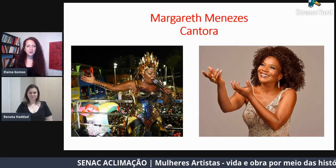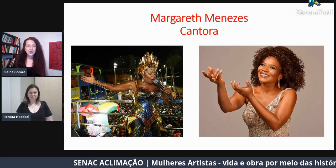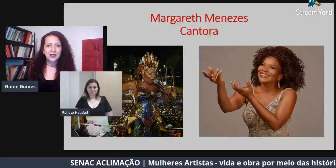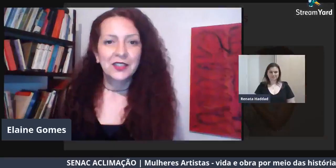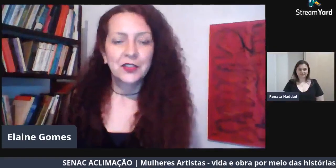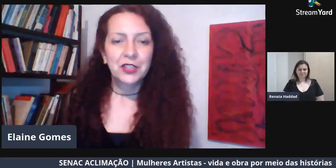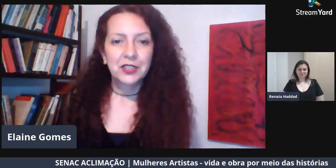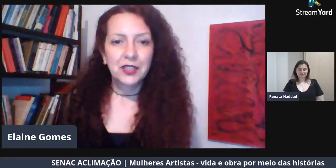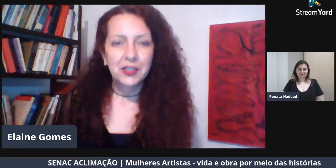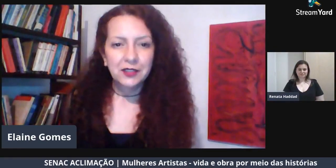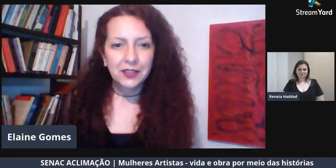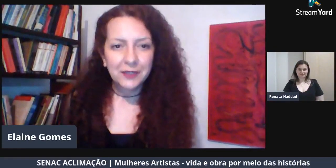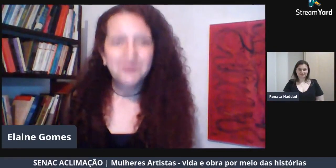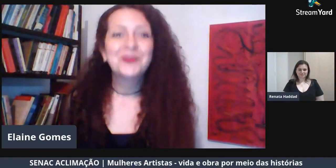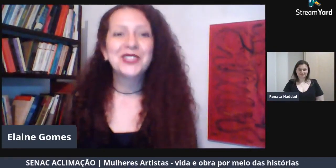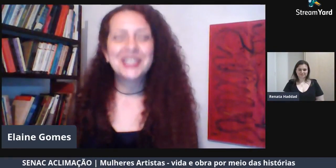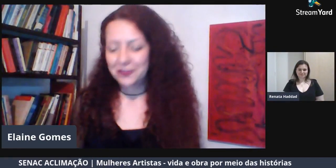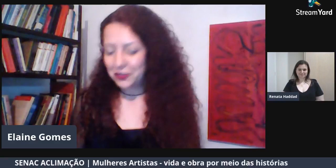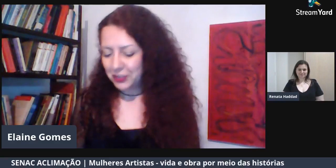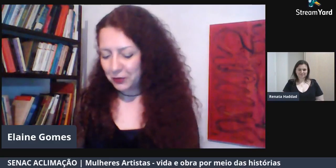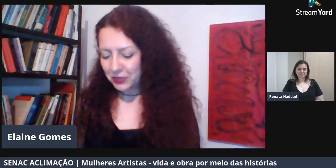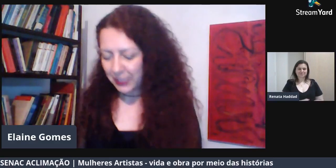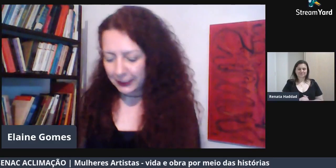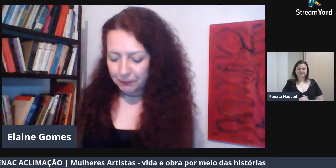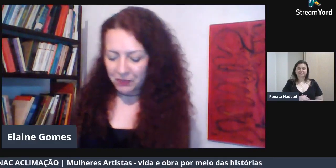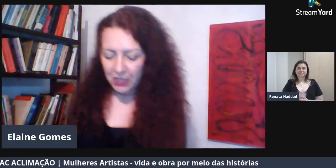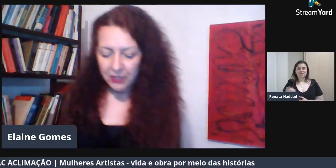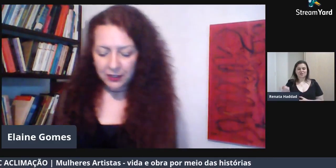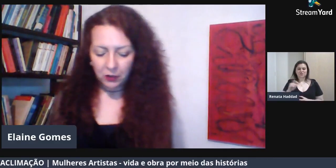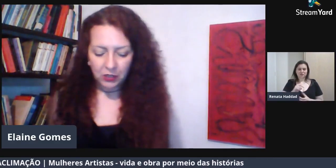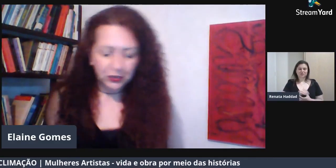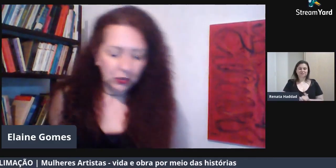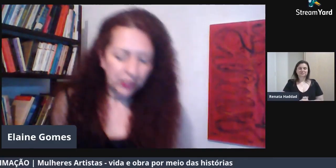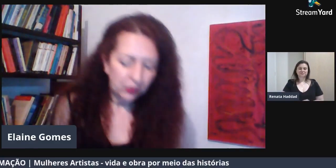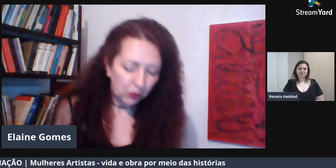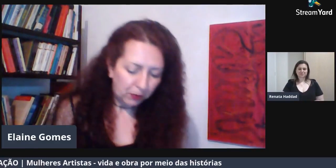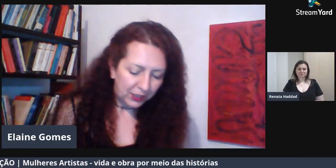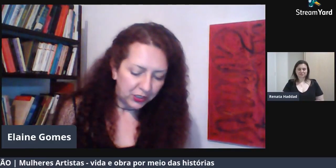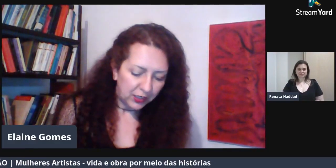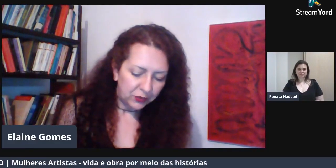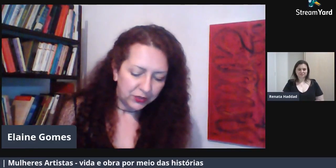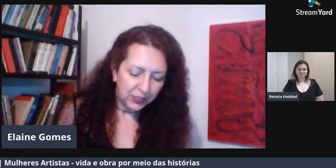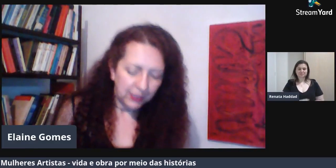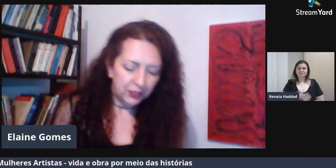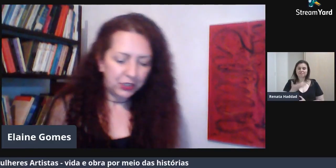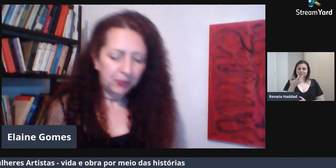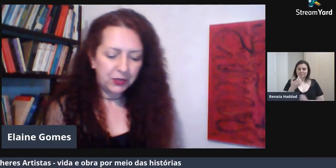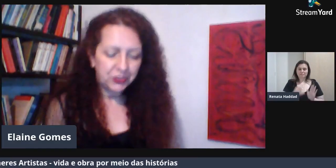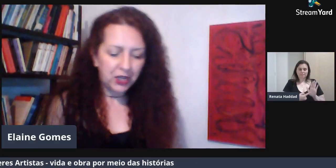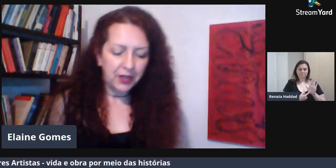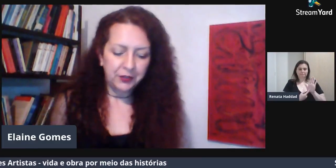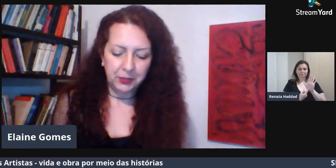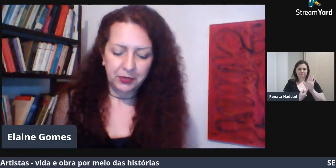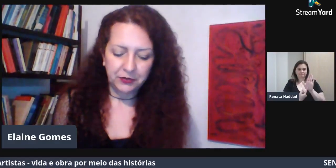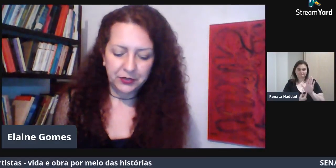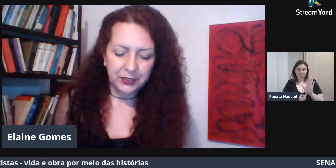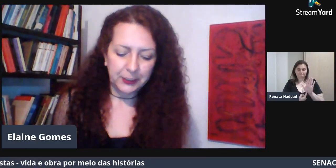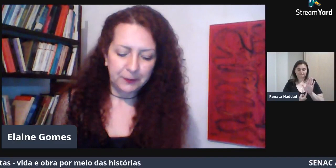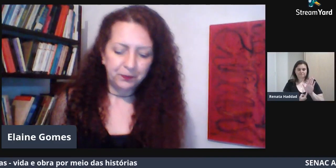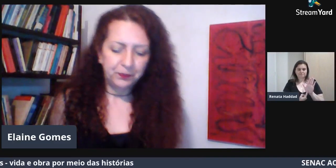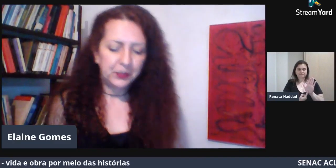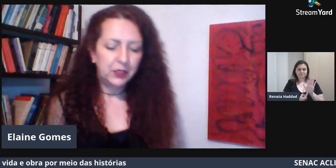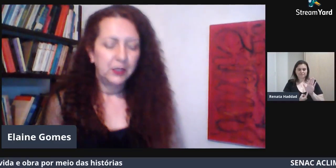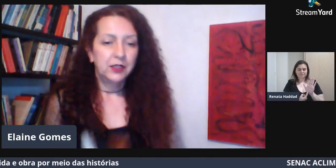engano Acho que tem Né? Pois é Voltamos aqui Então olha só Quero compartilhar Os da Regina Machado Aqui para